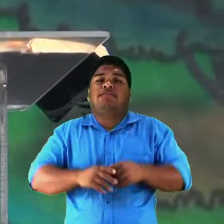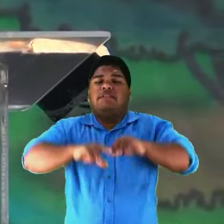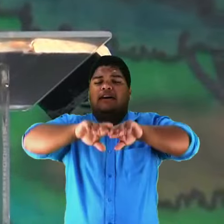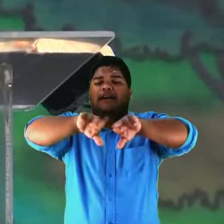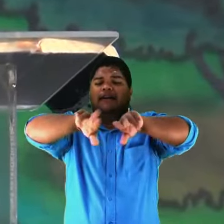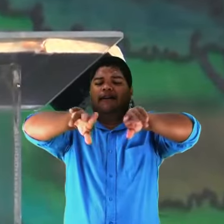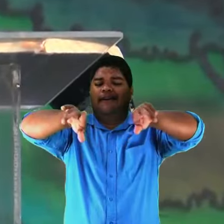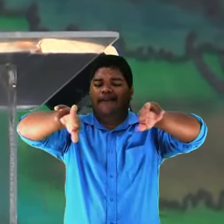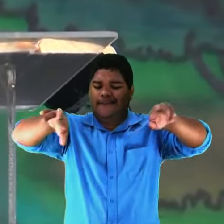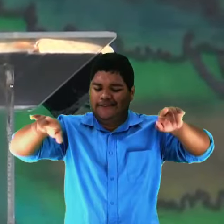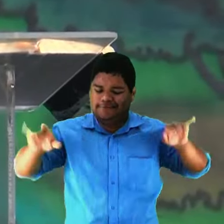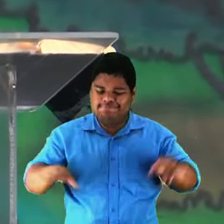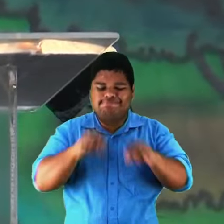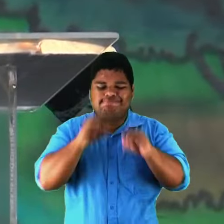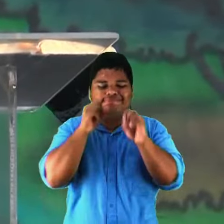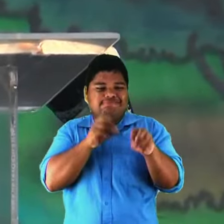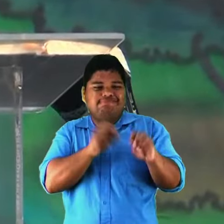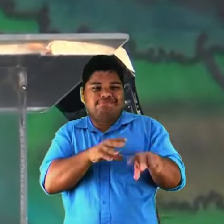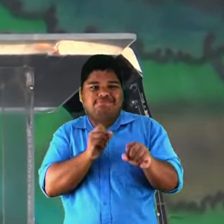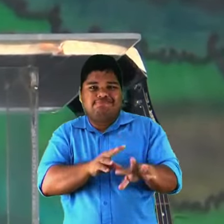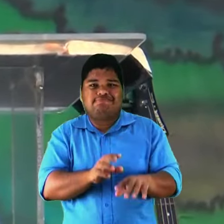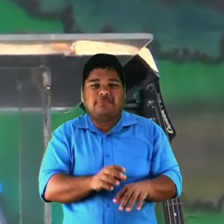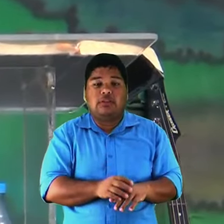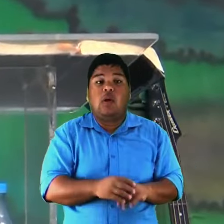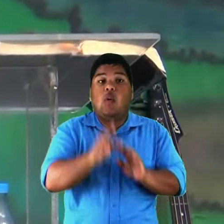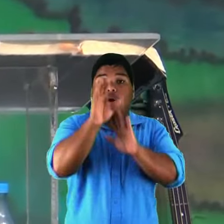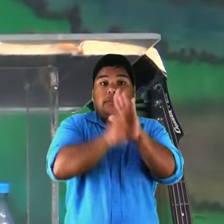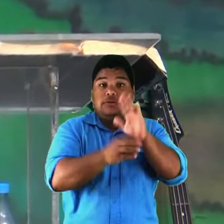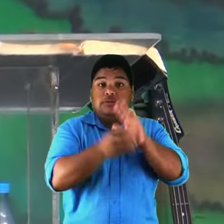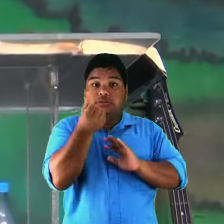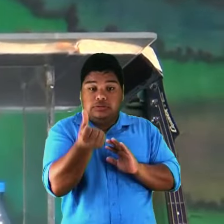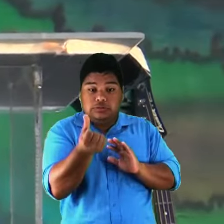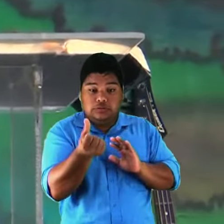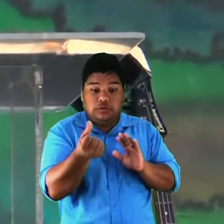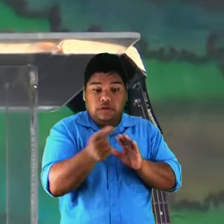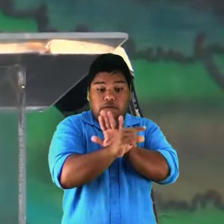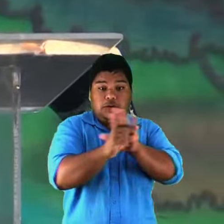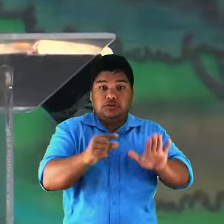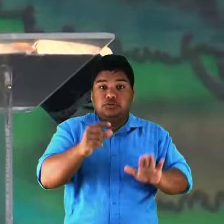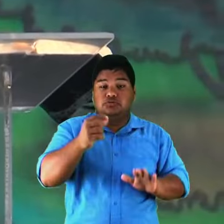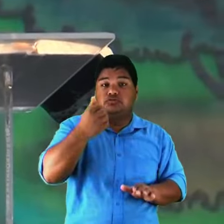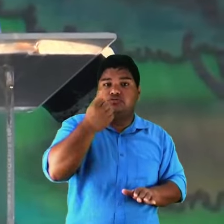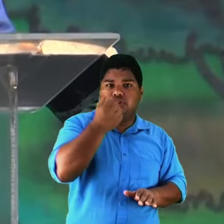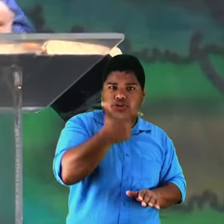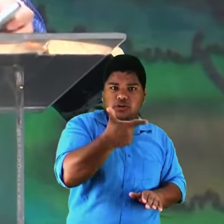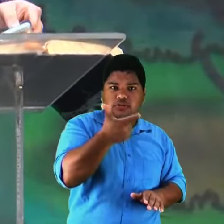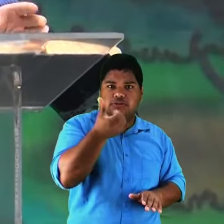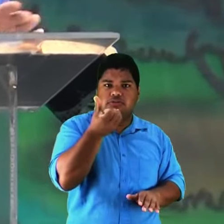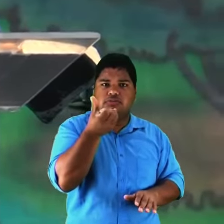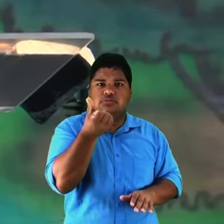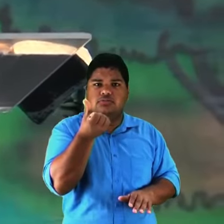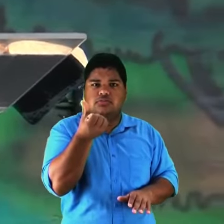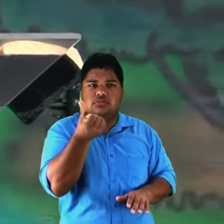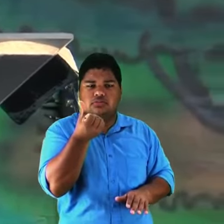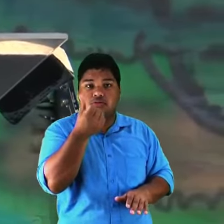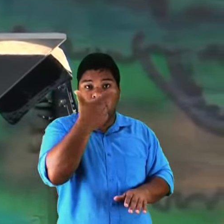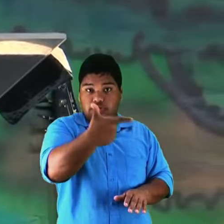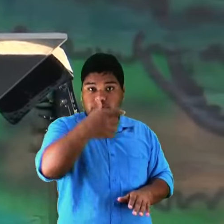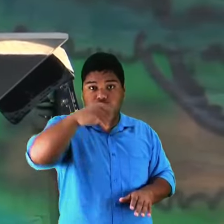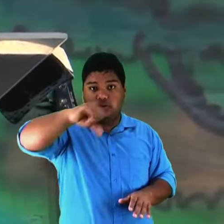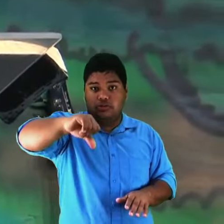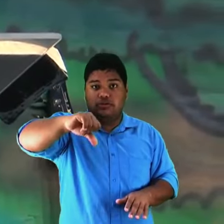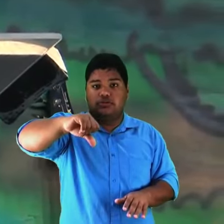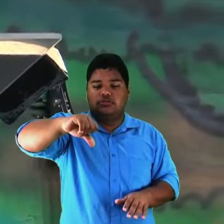capítulo 6, versos 19 ao 24. Olha comigo, abre a sua Bíblia aí